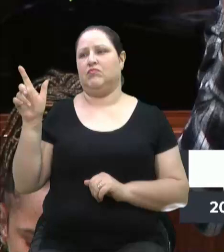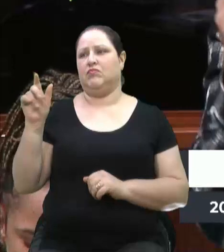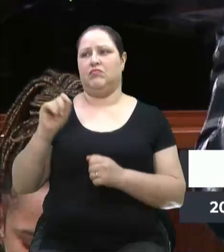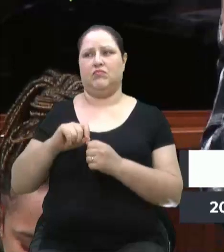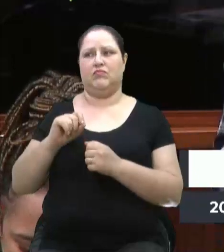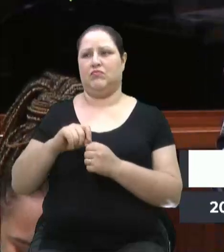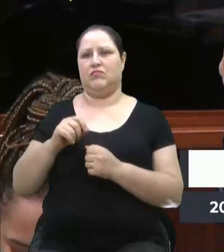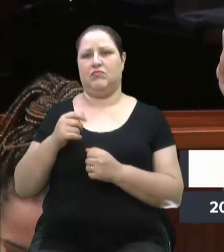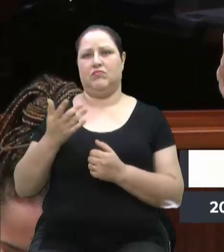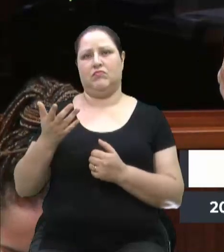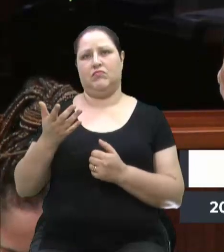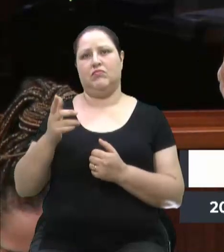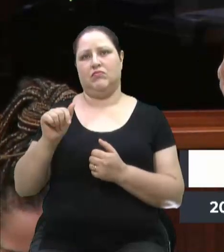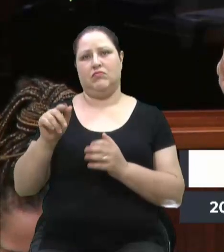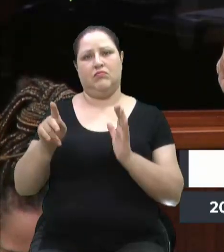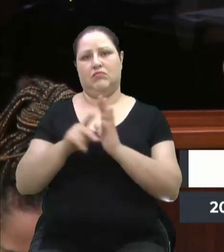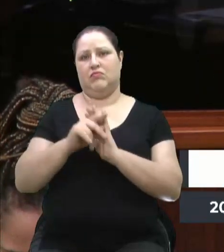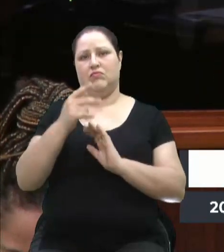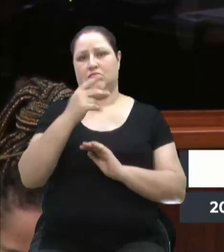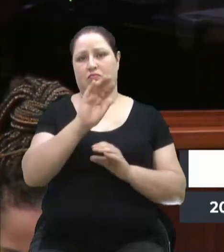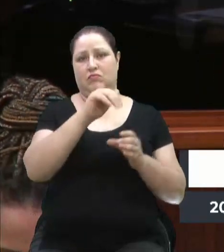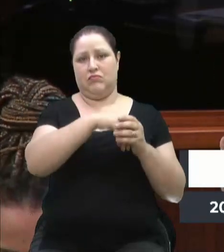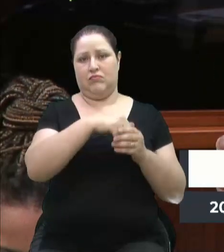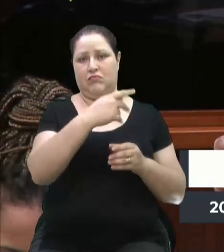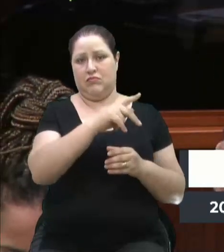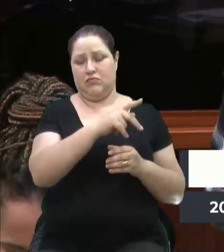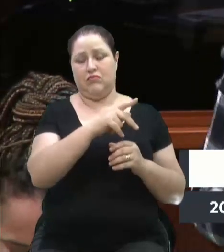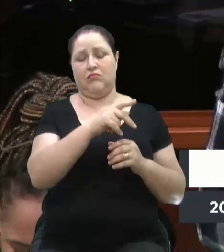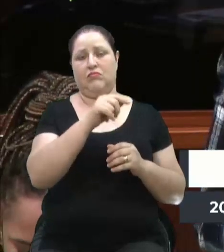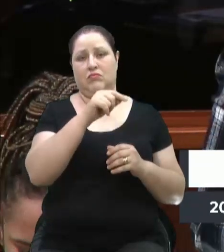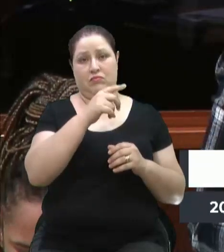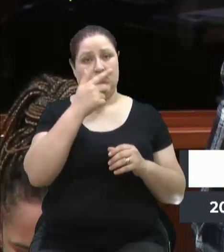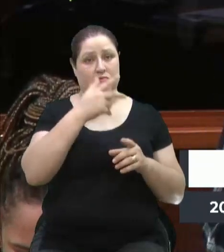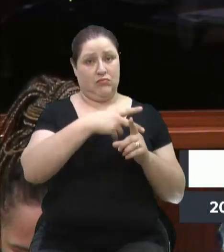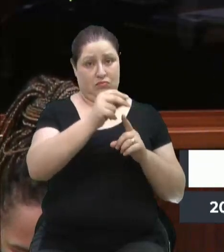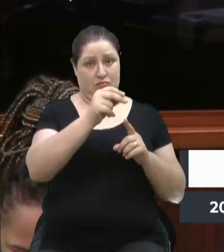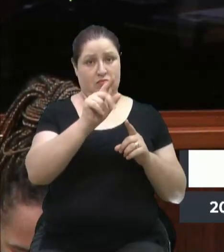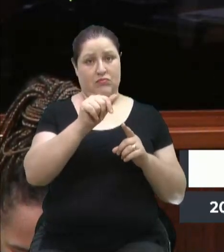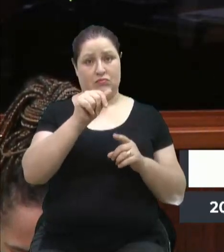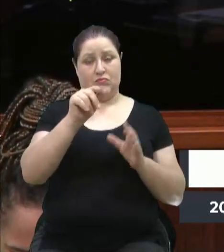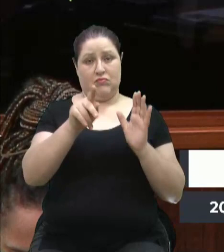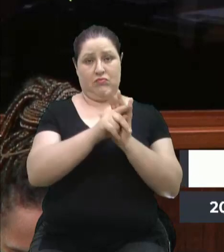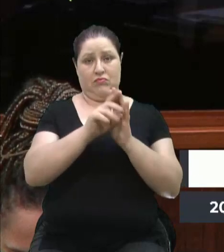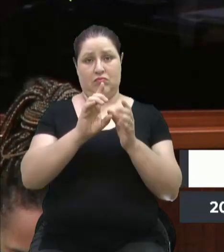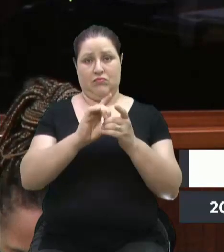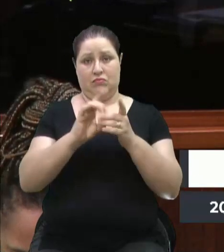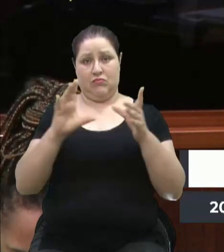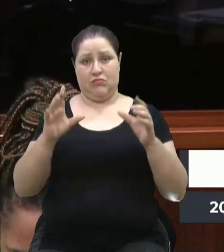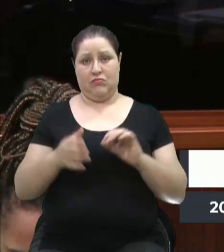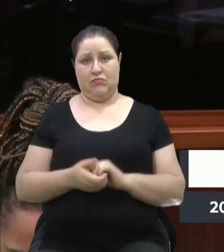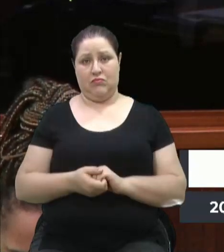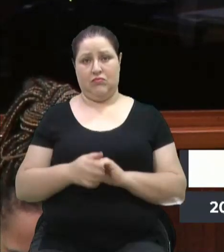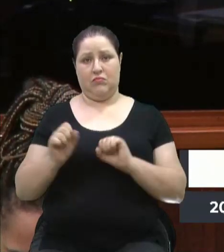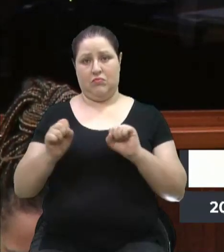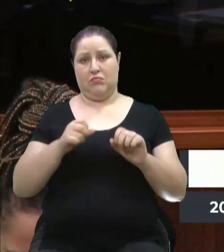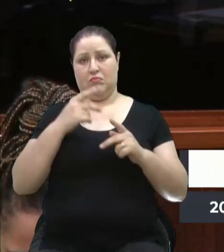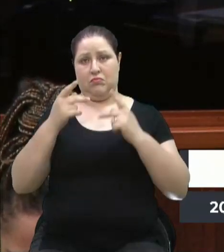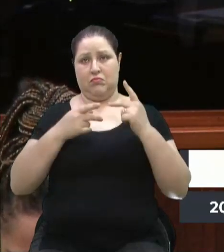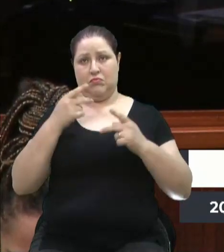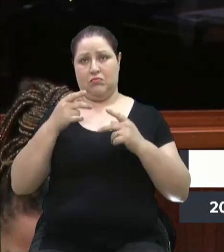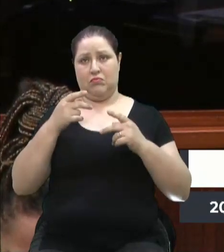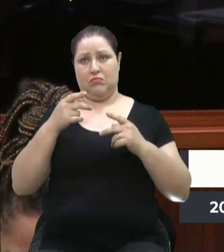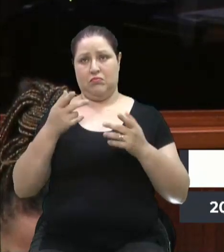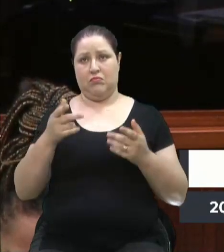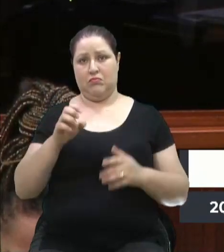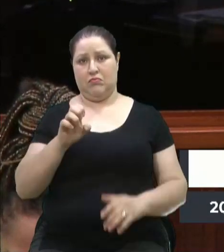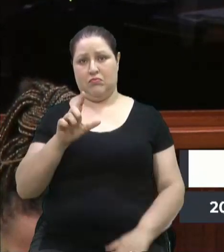não foi eleito da democracia. Aliás, nós poderíamos falar dos elementos dessa última eleição, né?